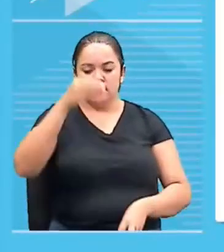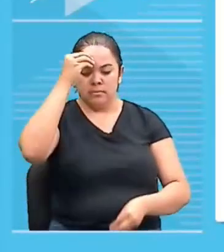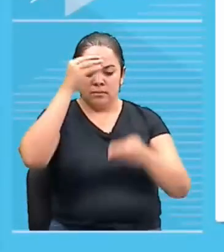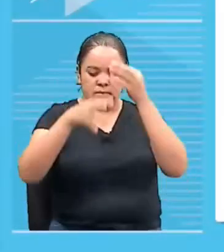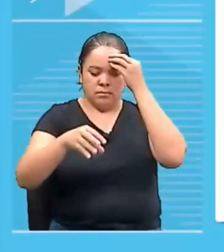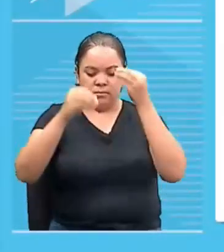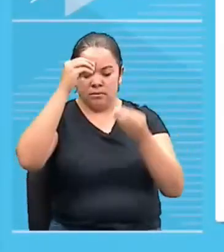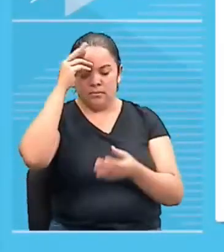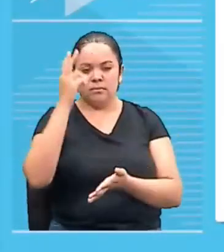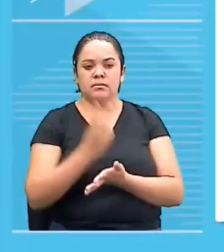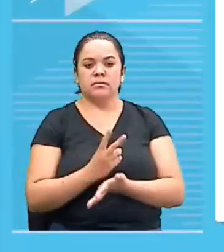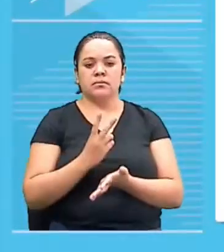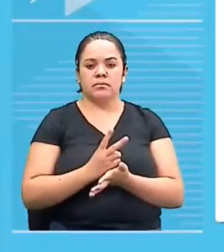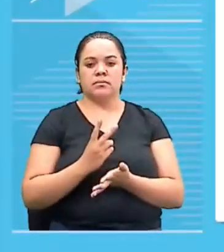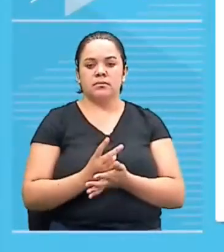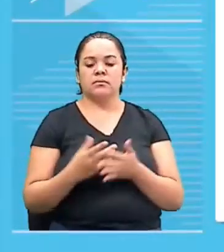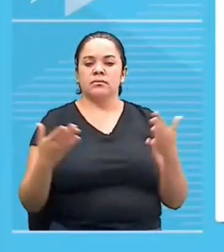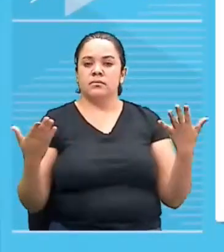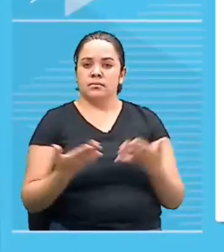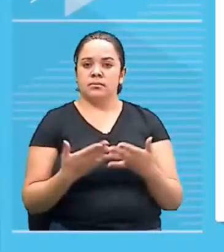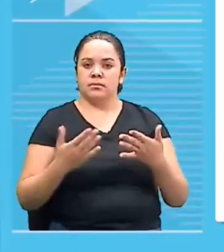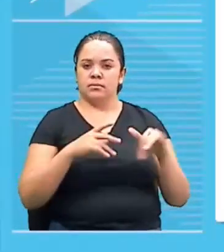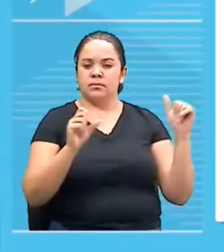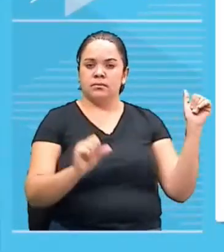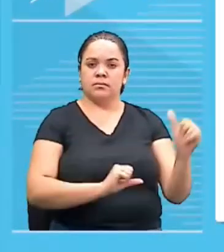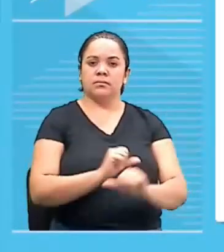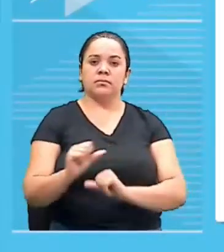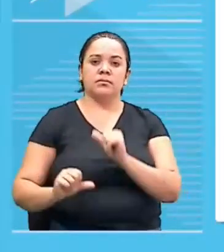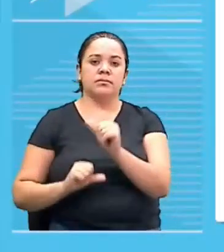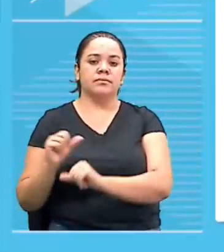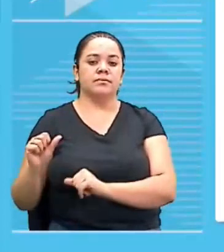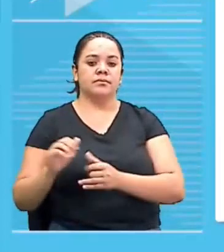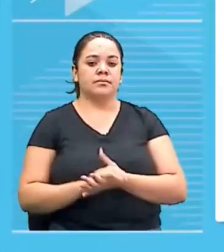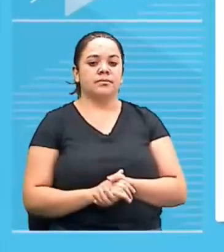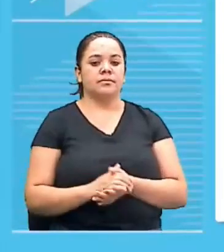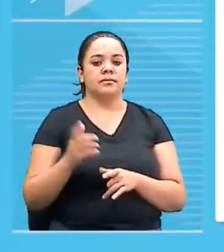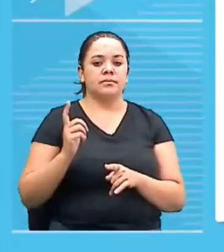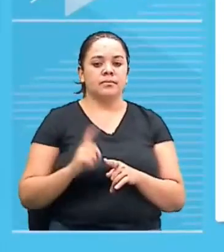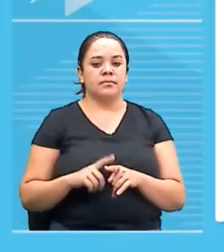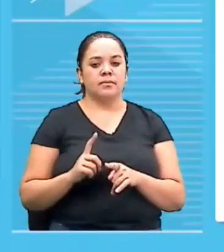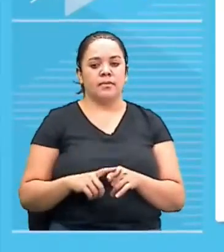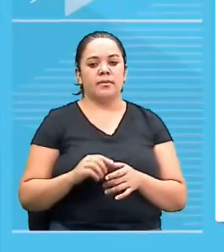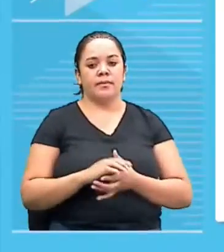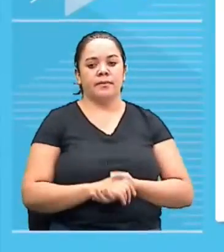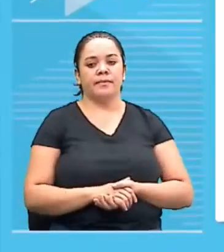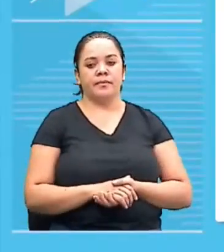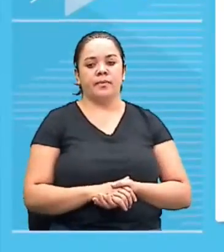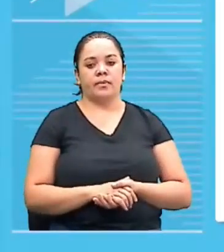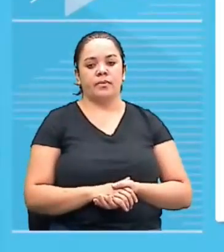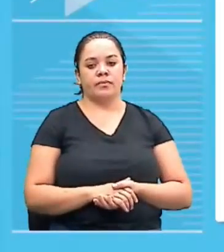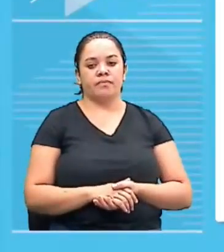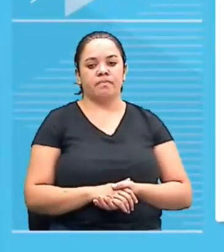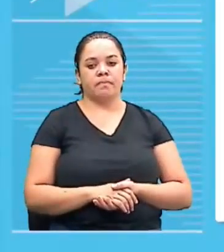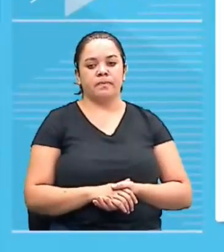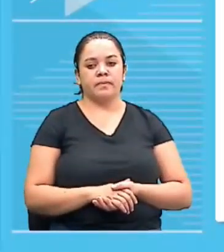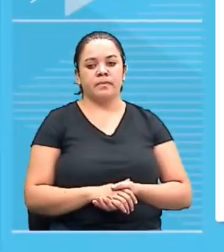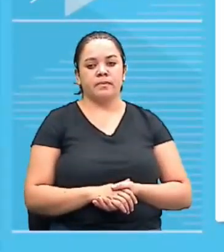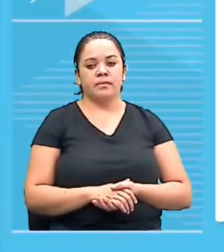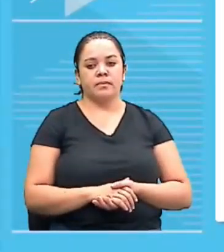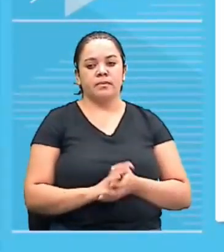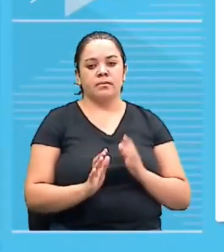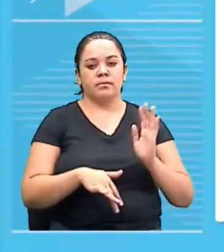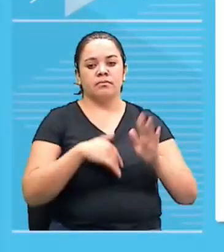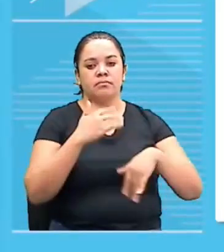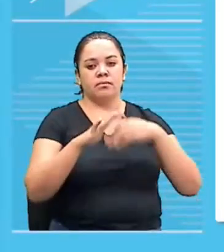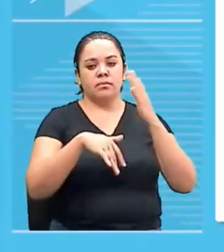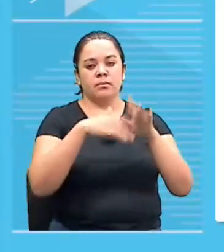constante atualização, em constante mudança, porque essa revolução que está acontecendo ao